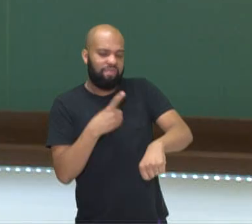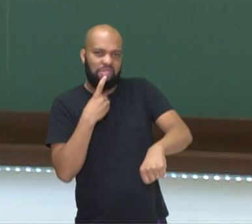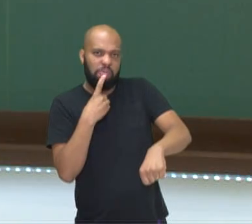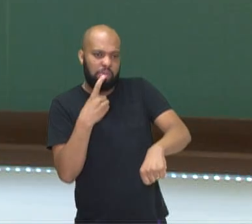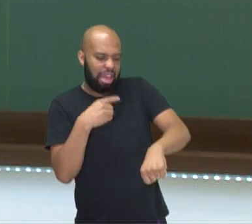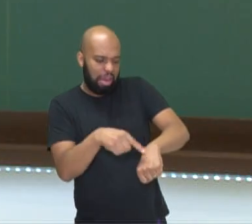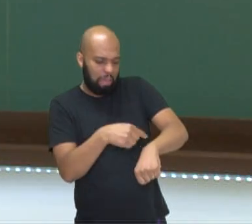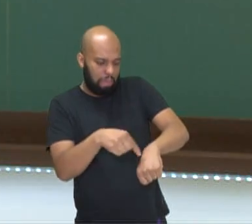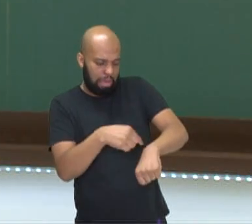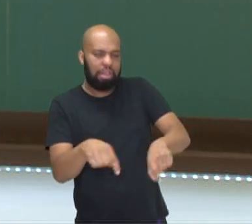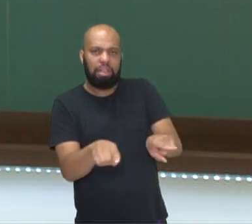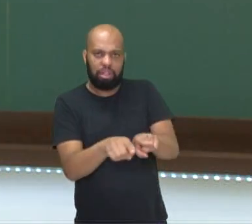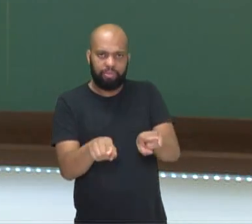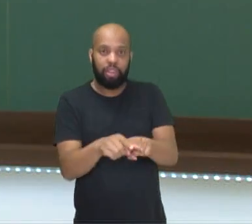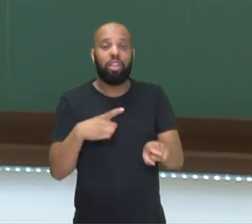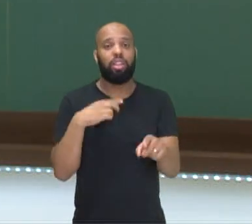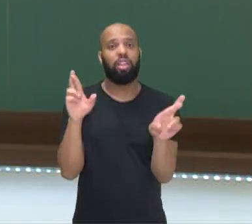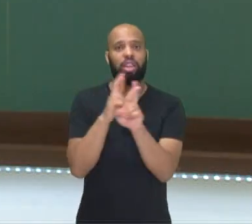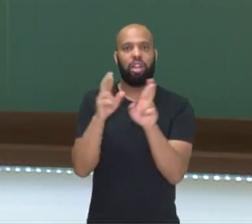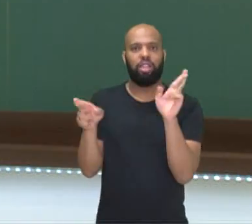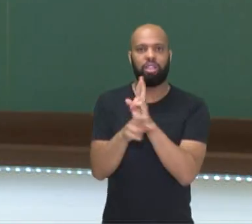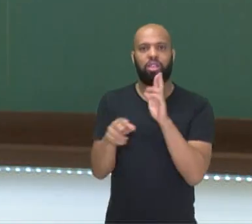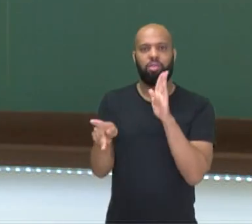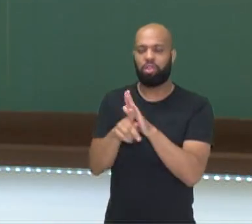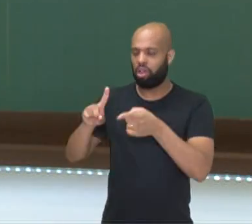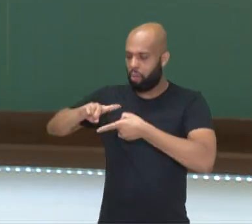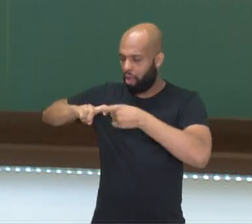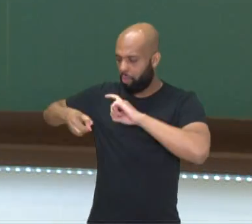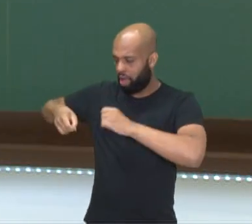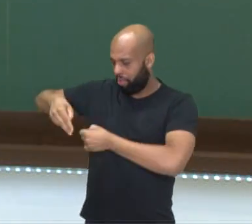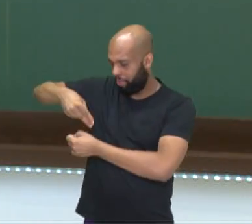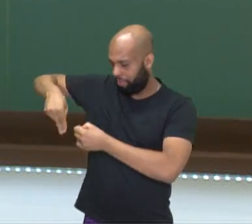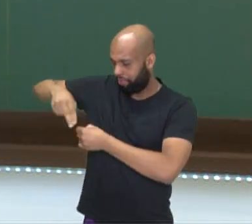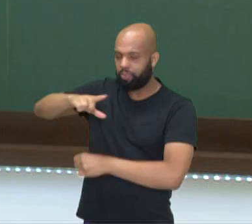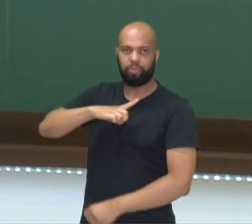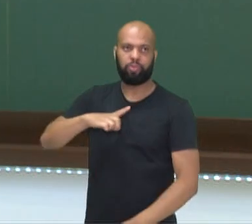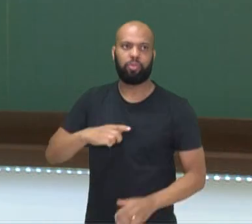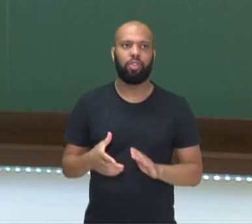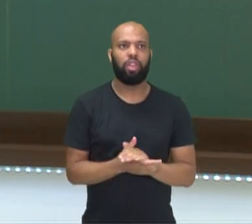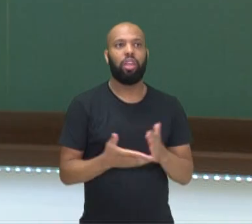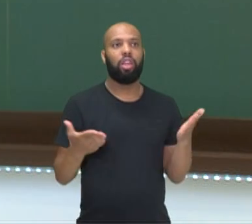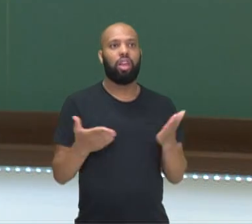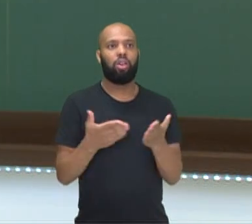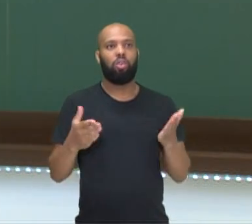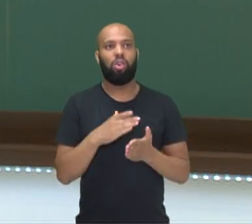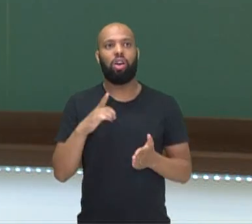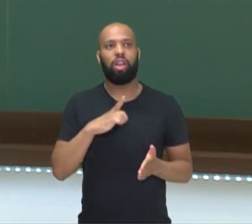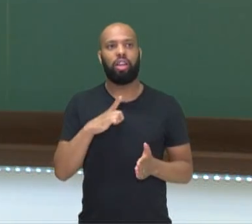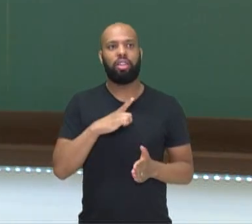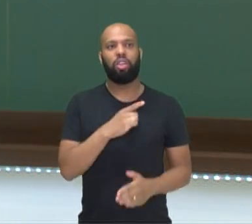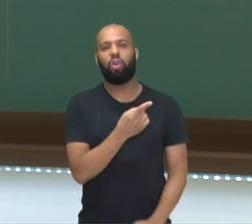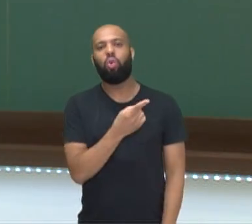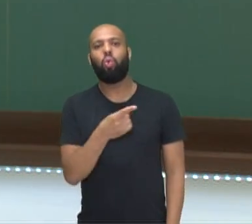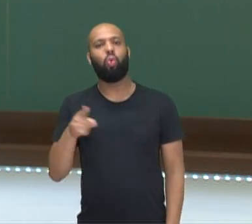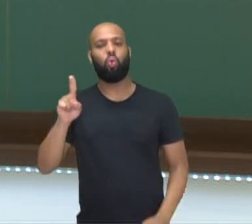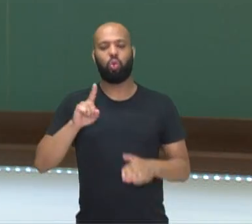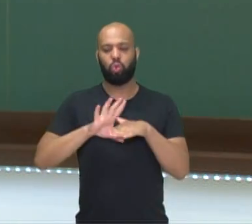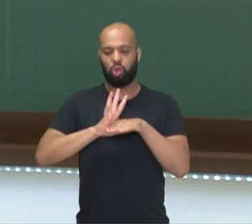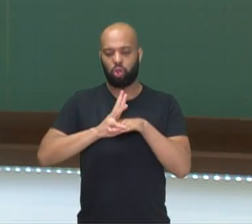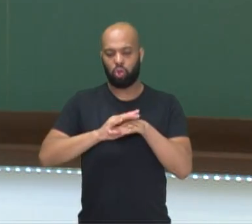estão associadas com esse protozoário nessa região. E nós vamos para a nossa terceira e última